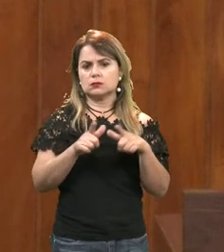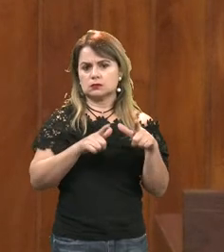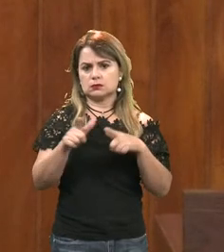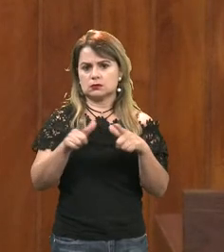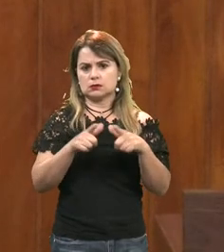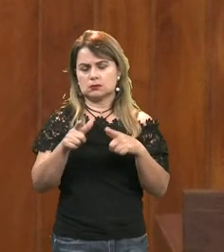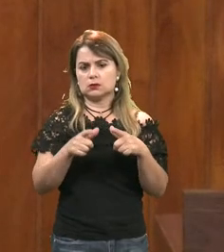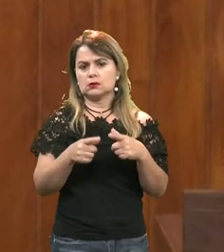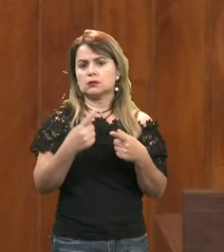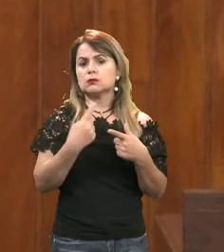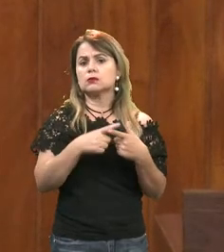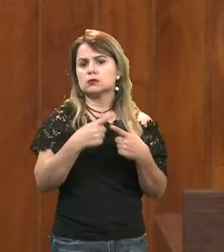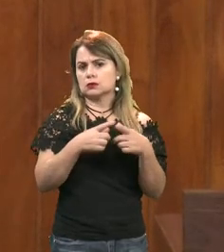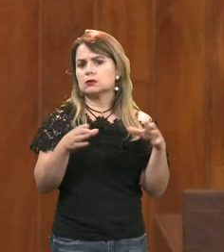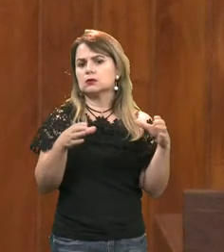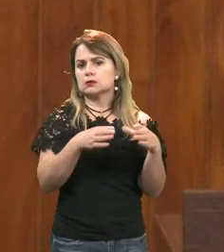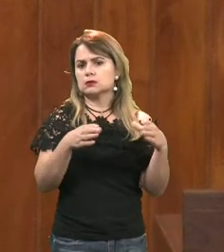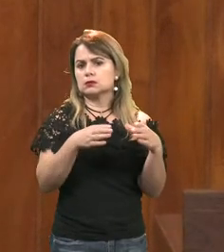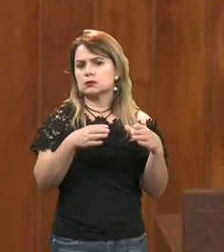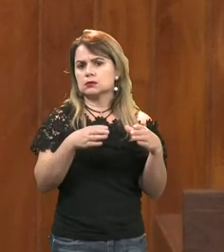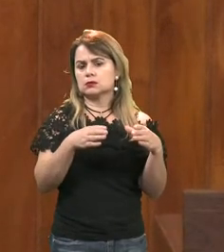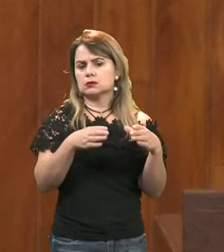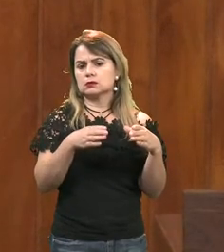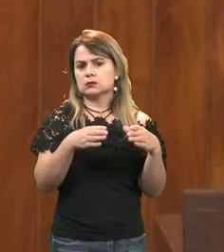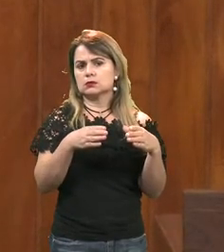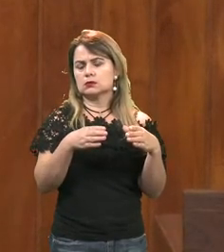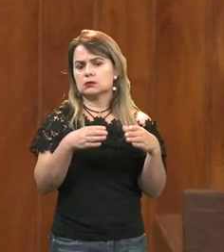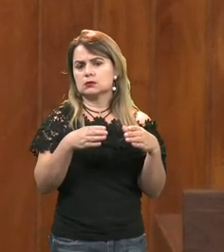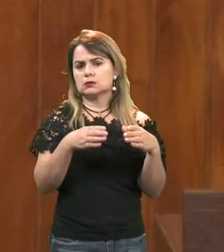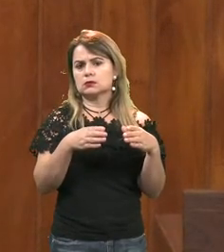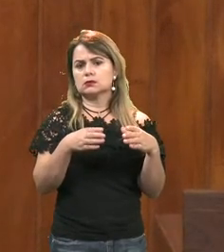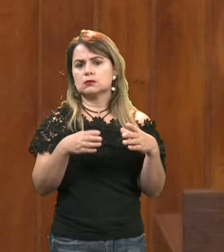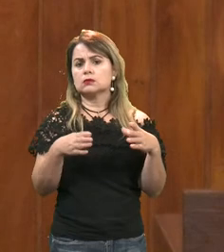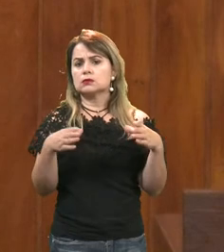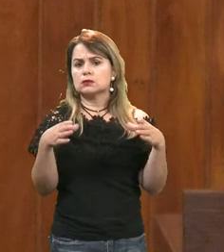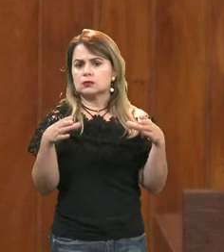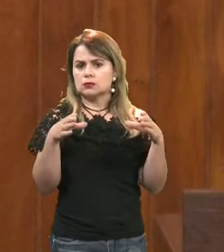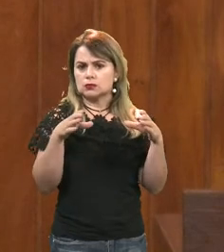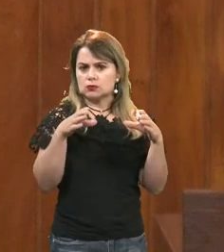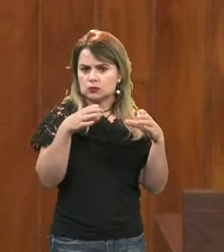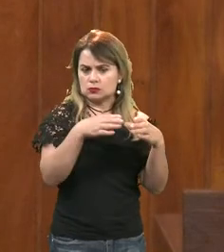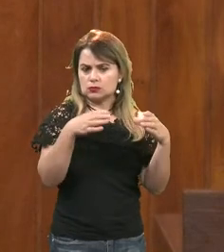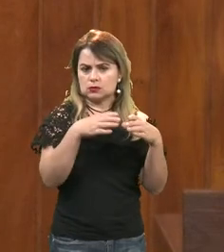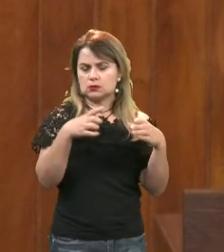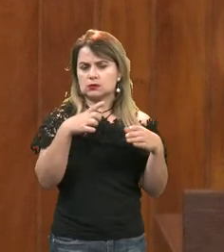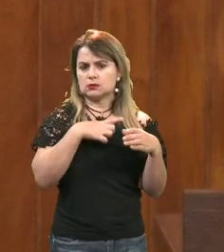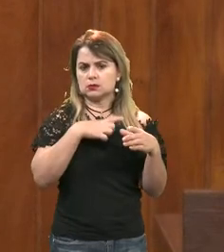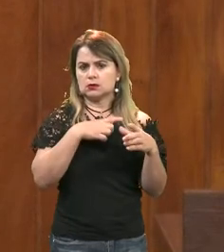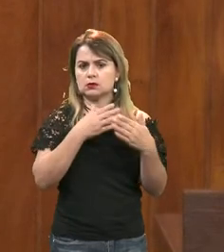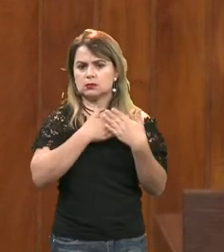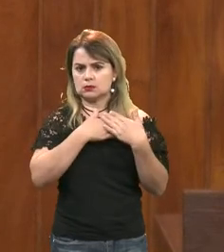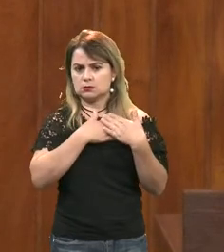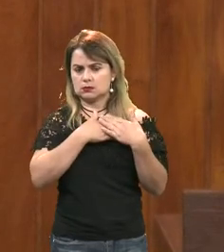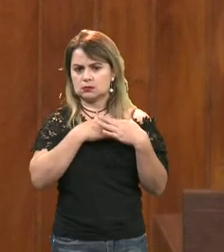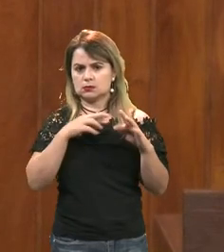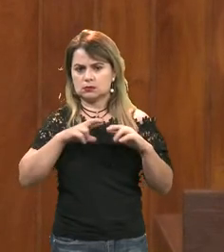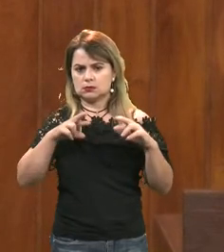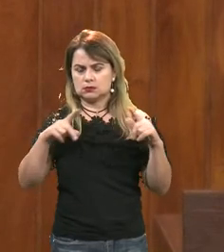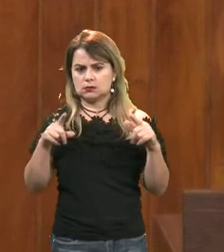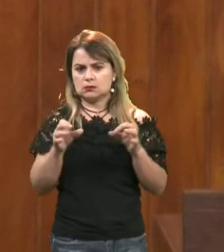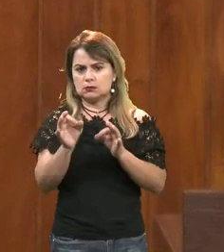esse comitê, né? O comitê terá as seguintes atribuições: elaborar o